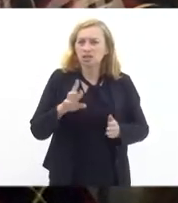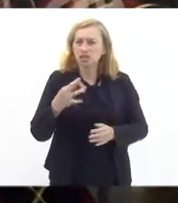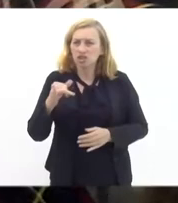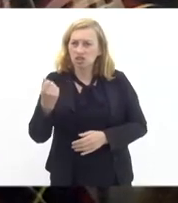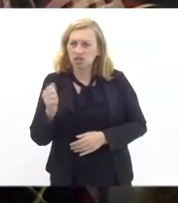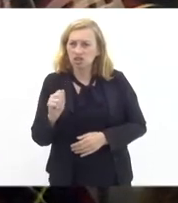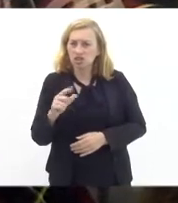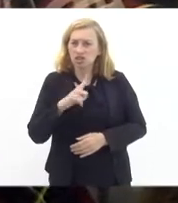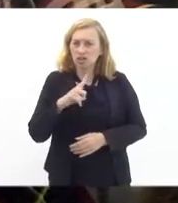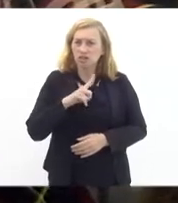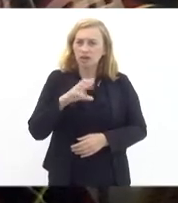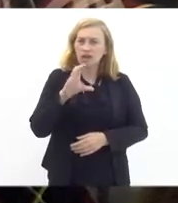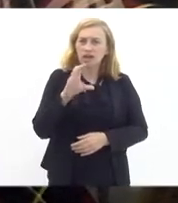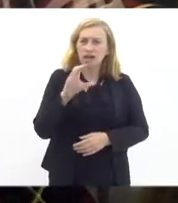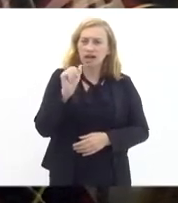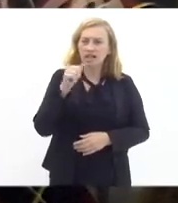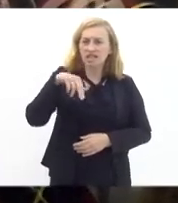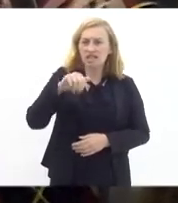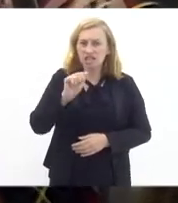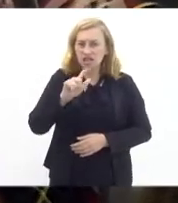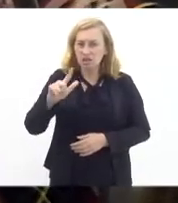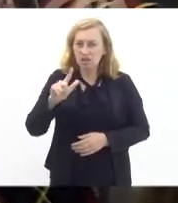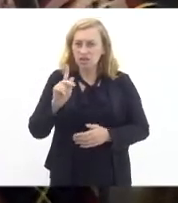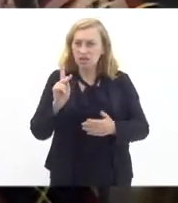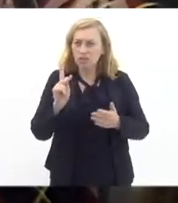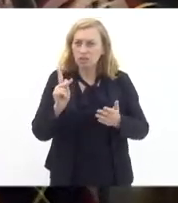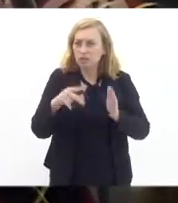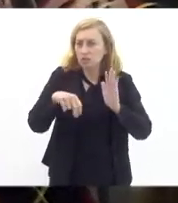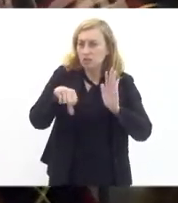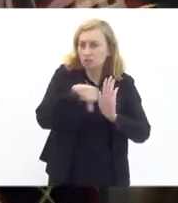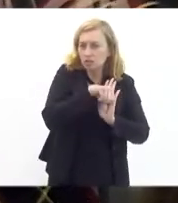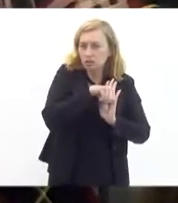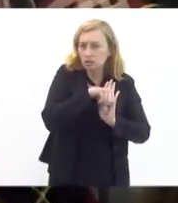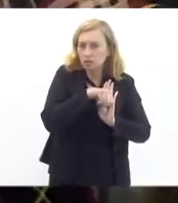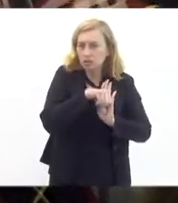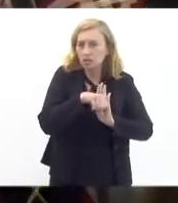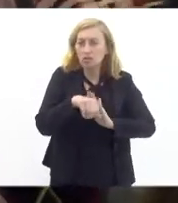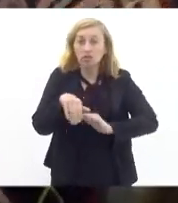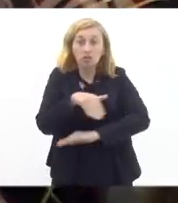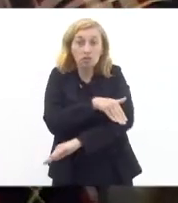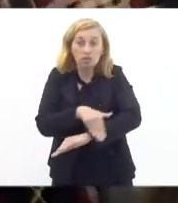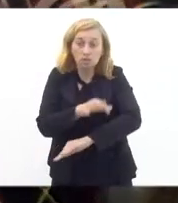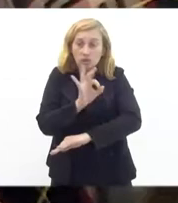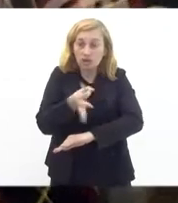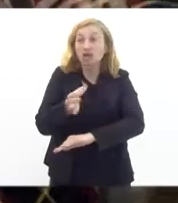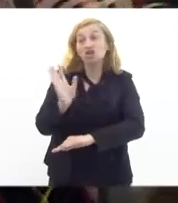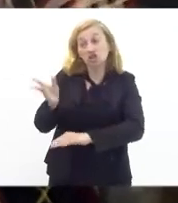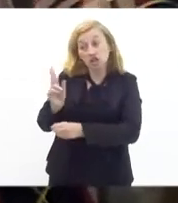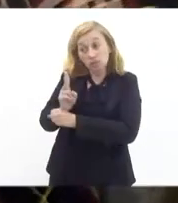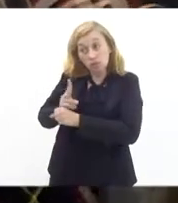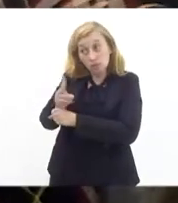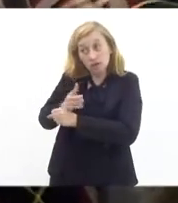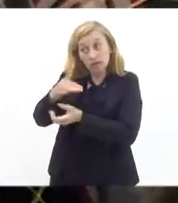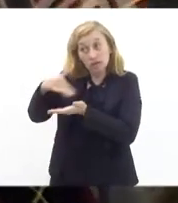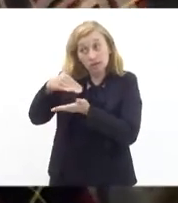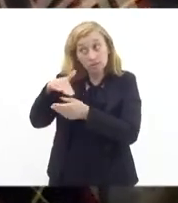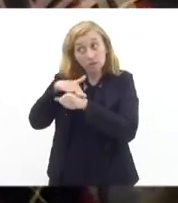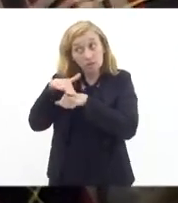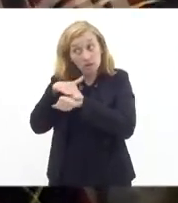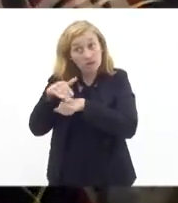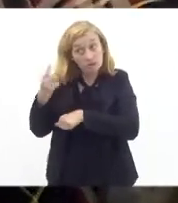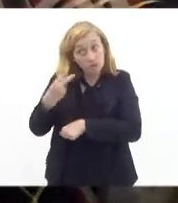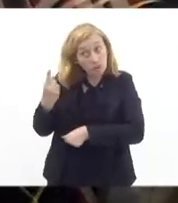tenho canis clandestinos. Com o endereço certo, eu já te procurei na secretaria para nós conversarmos.